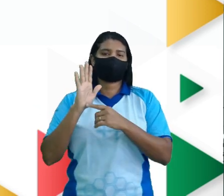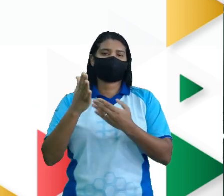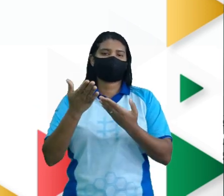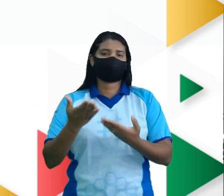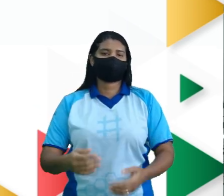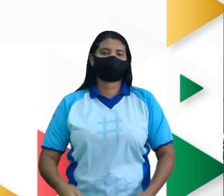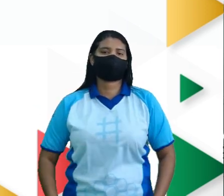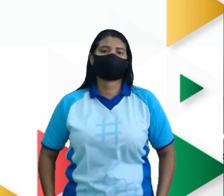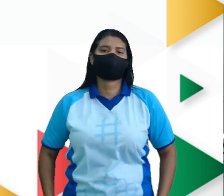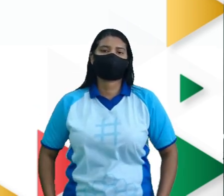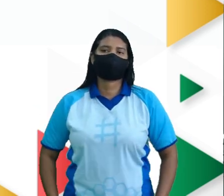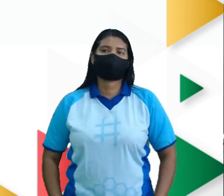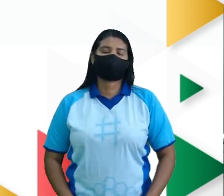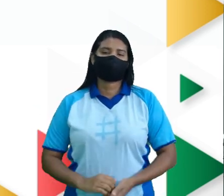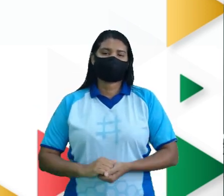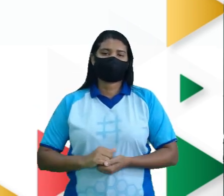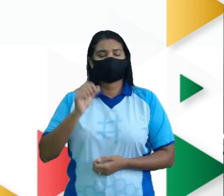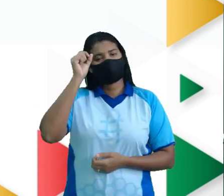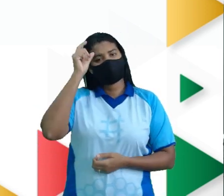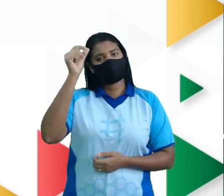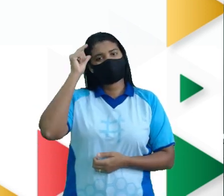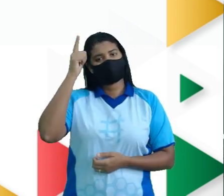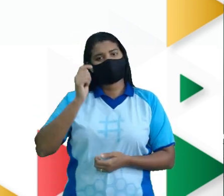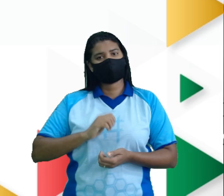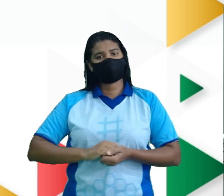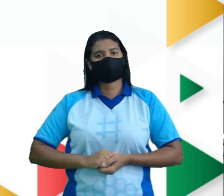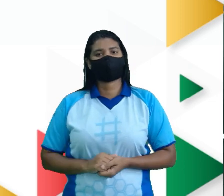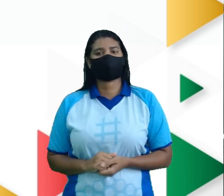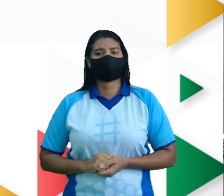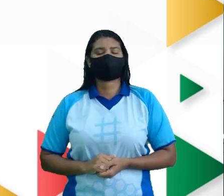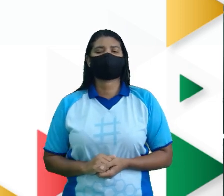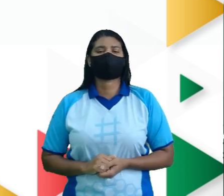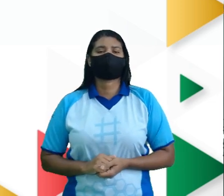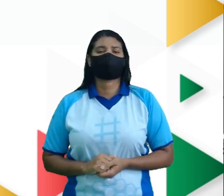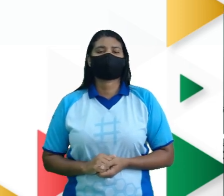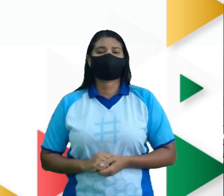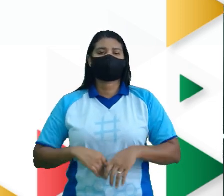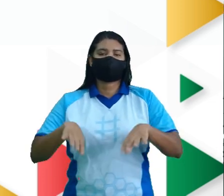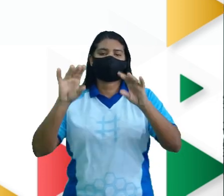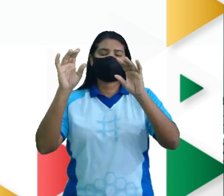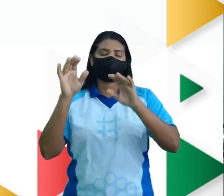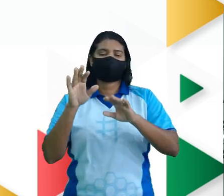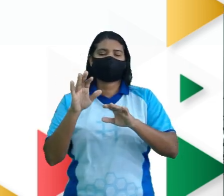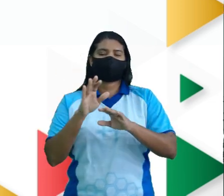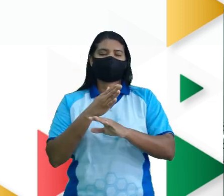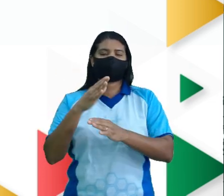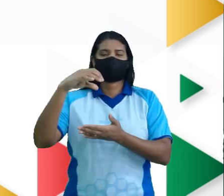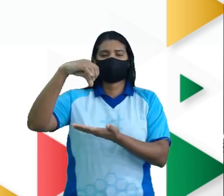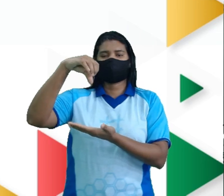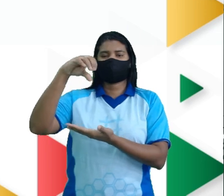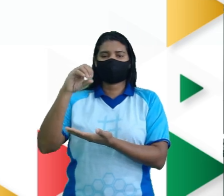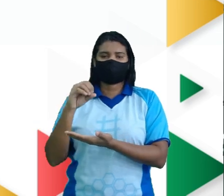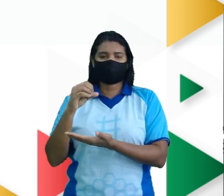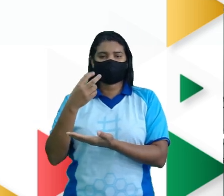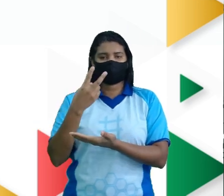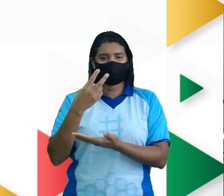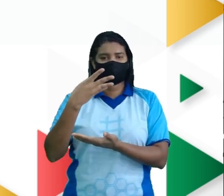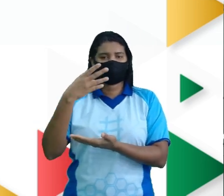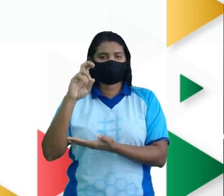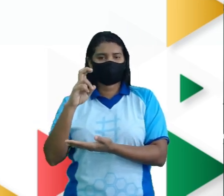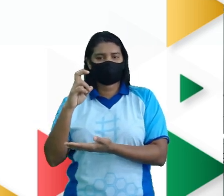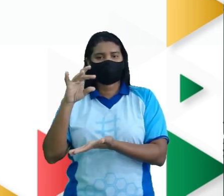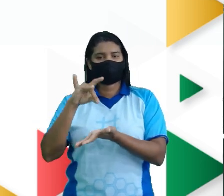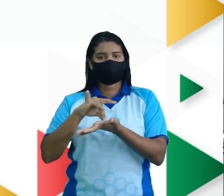Aí a gente só está invertendo para você ter uma ideia. Temos um esquadro especial, 90 graus, com dois ângulos de 45, que